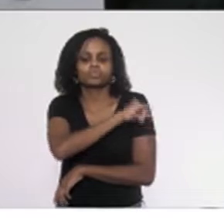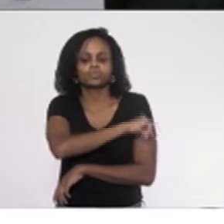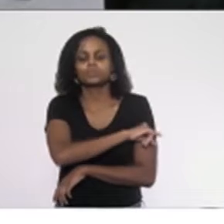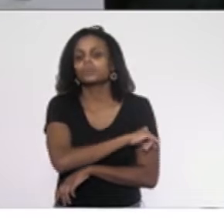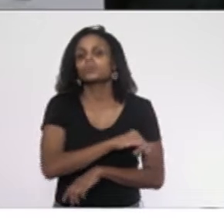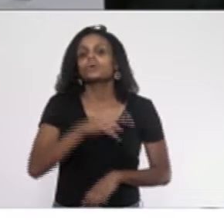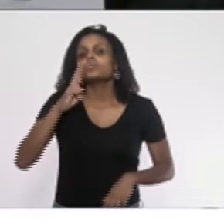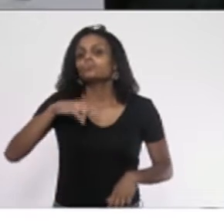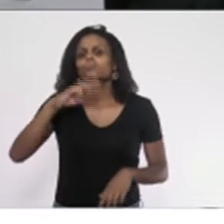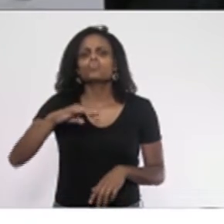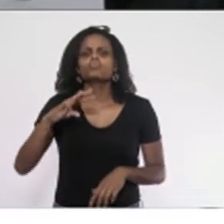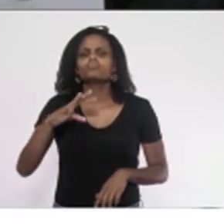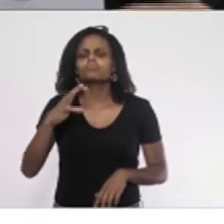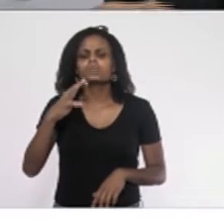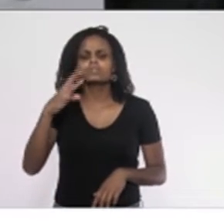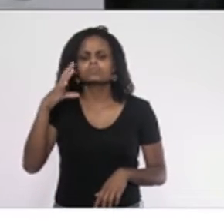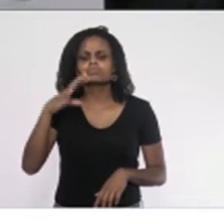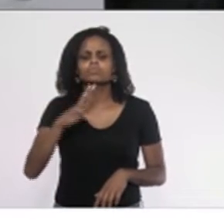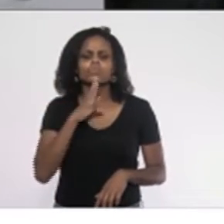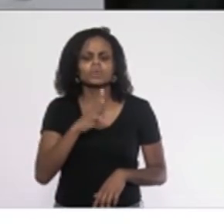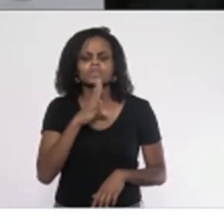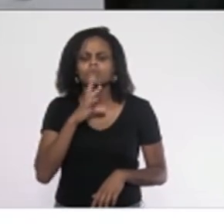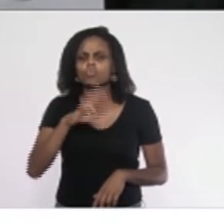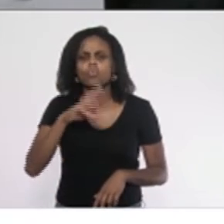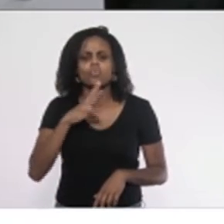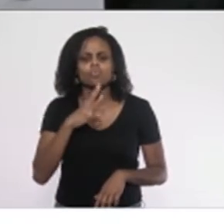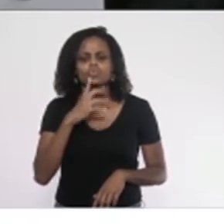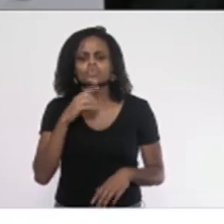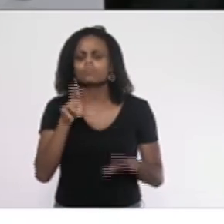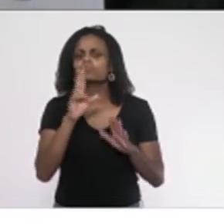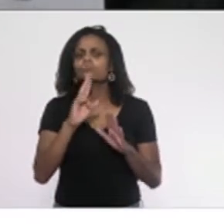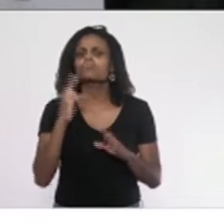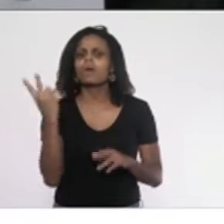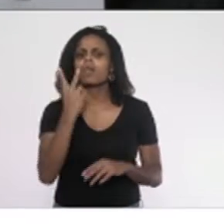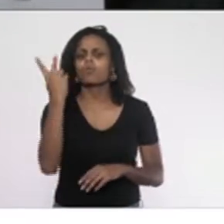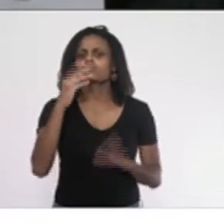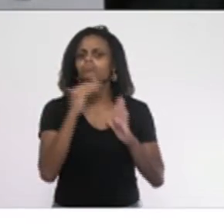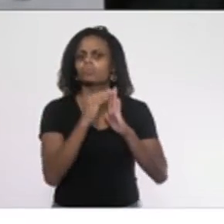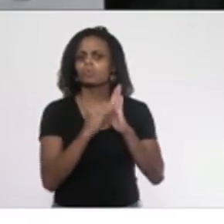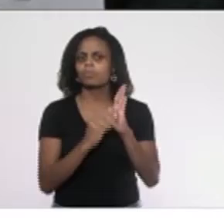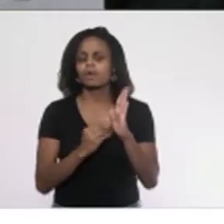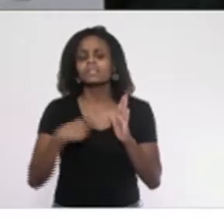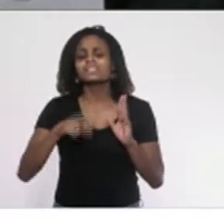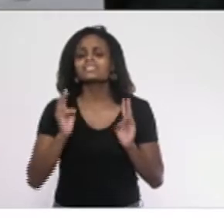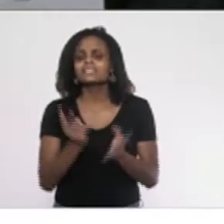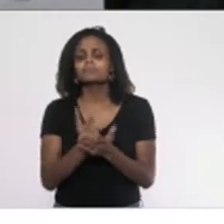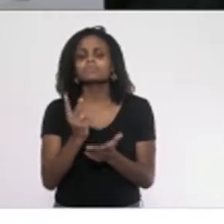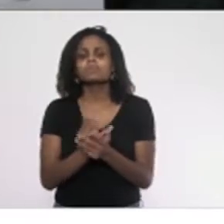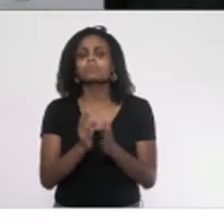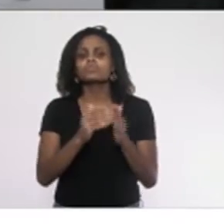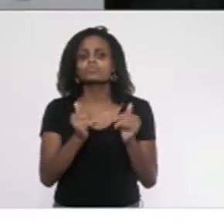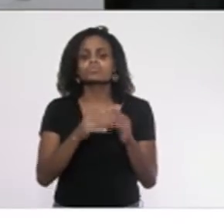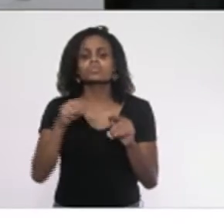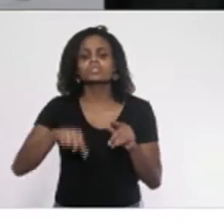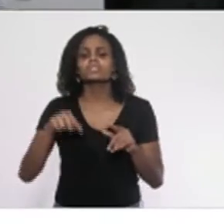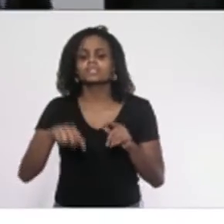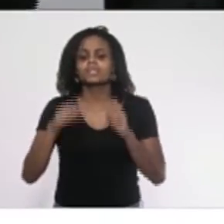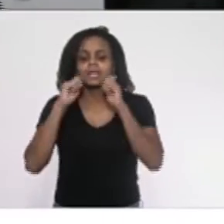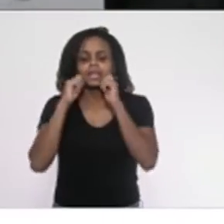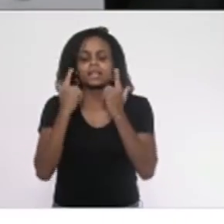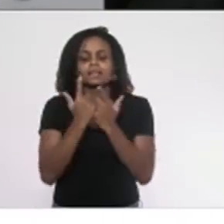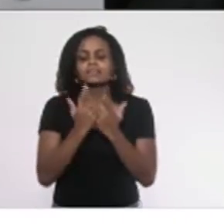nunca tivemos conhecimento através do Executivo desses valores. E a gente vem sempre solicitando, e esta casa aqui, não só na